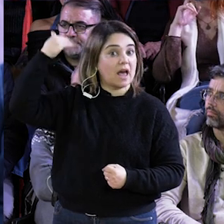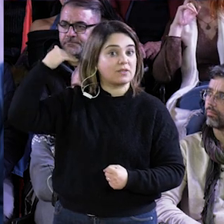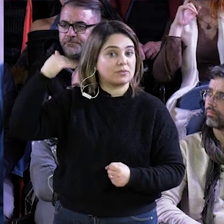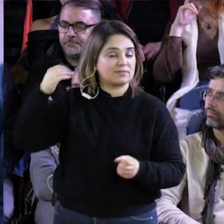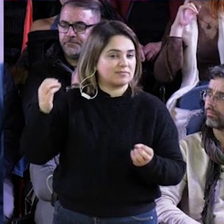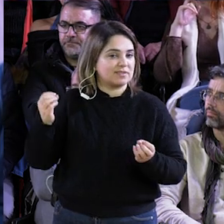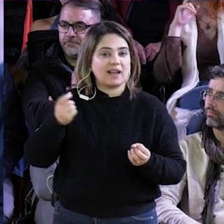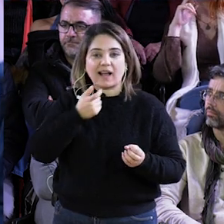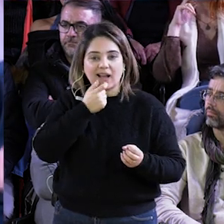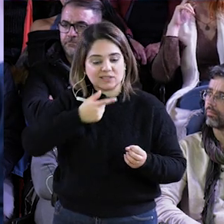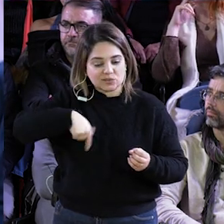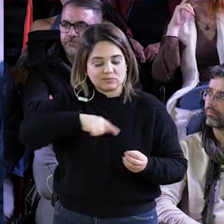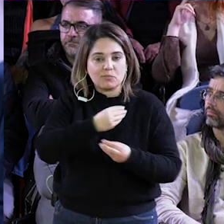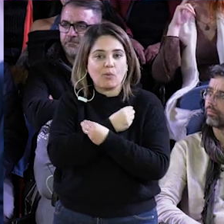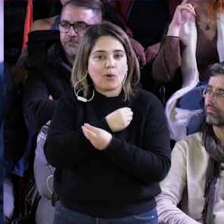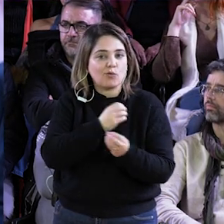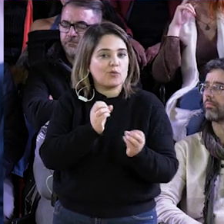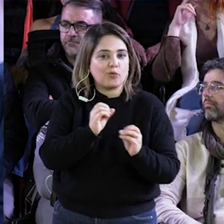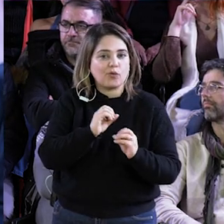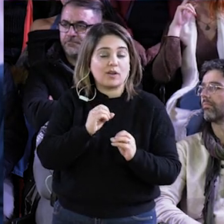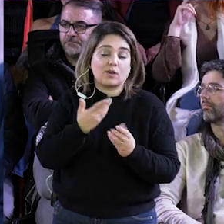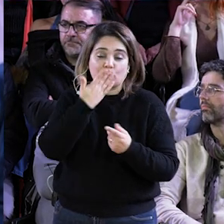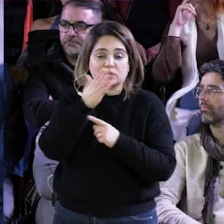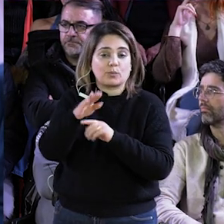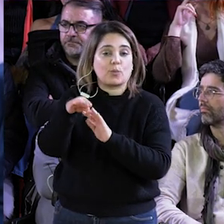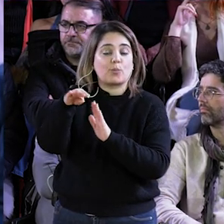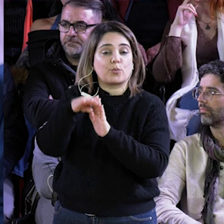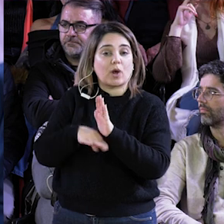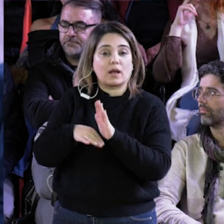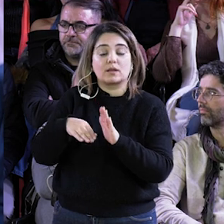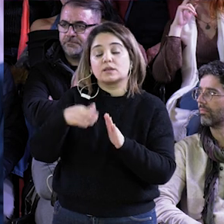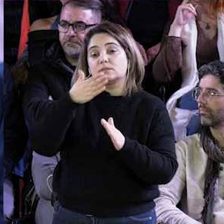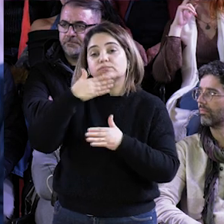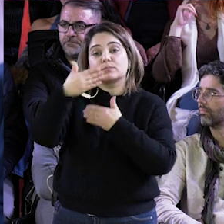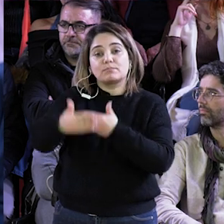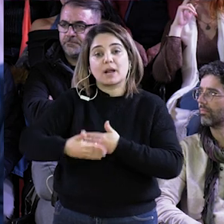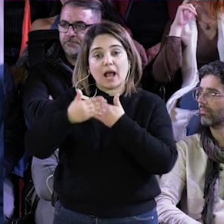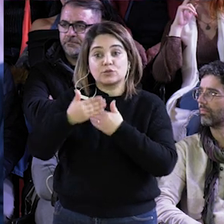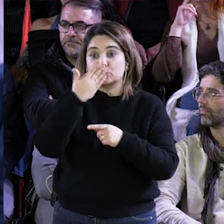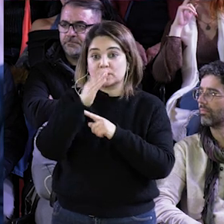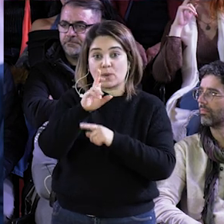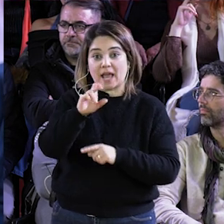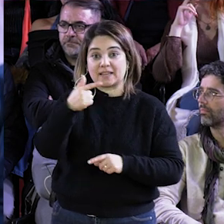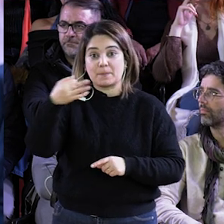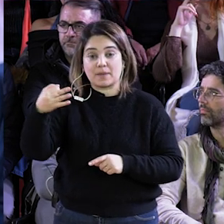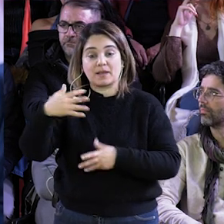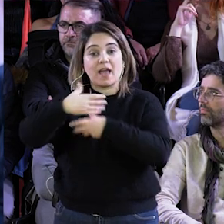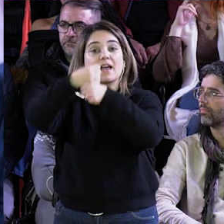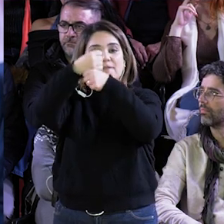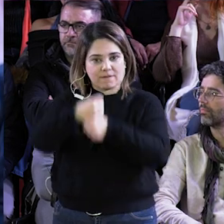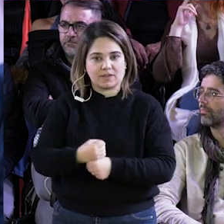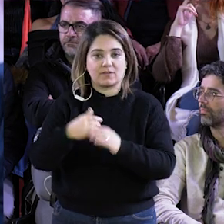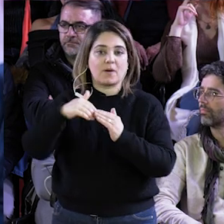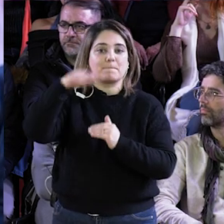havido, por exemplo, o programa de regularização de precários que só na RTP garantiu o contrato efetivo a mais